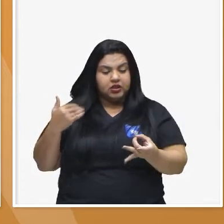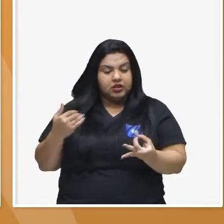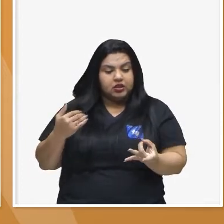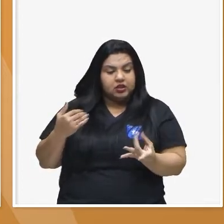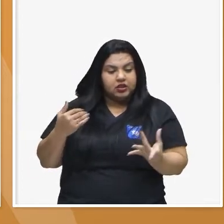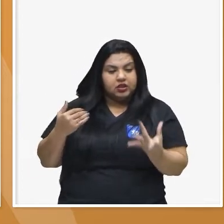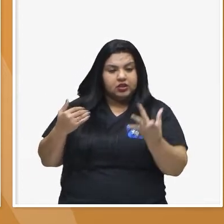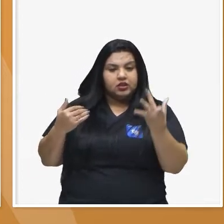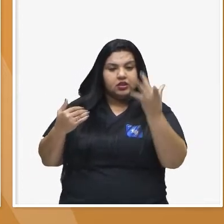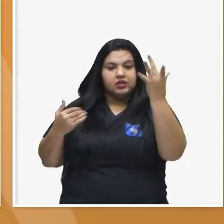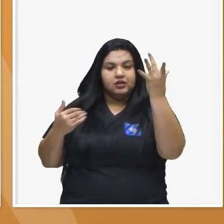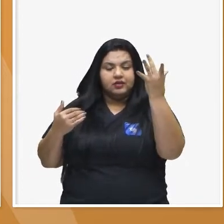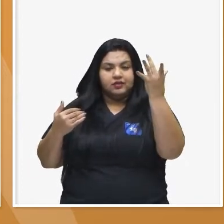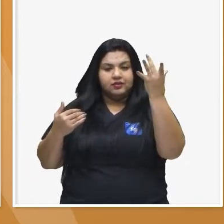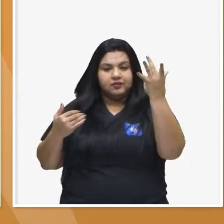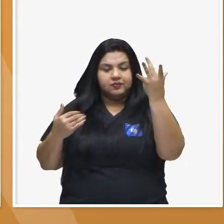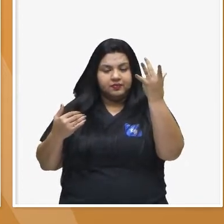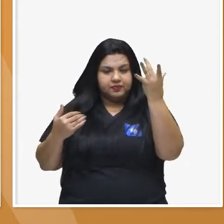né?